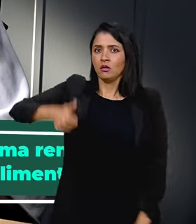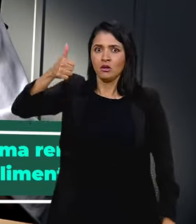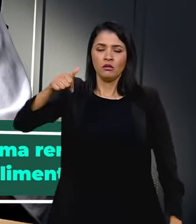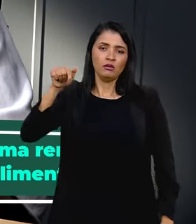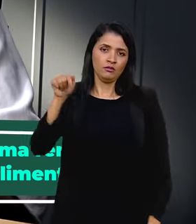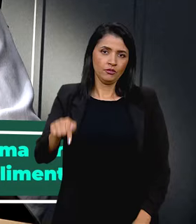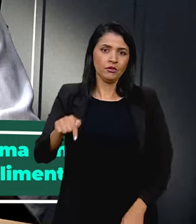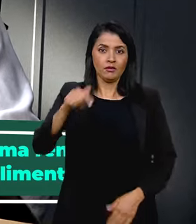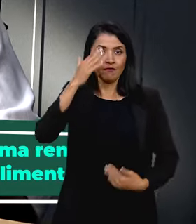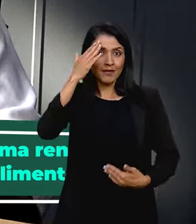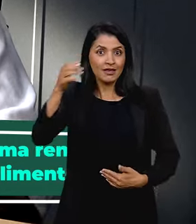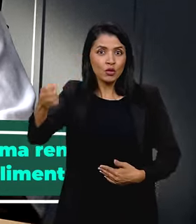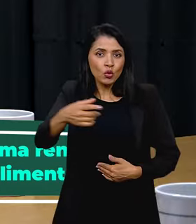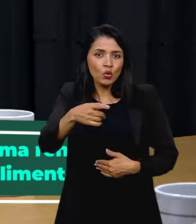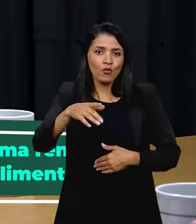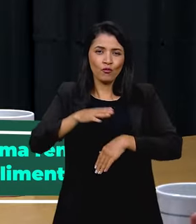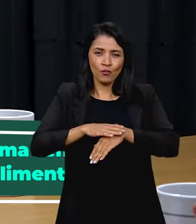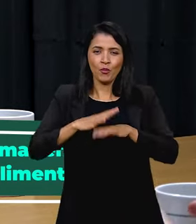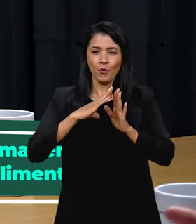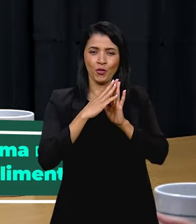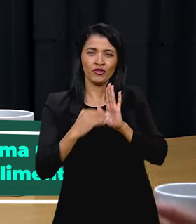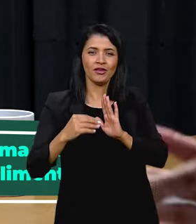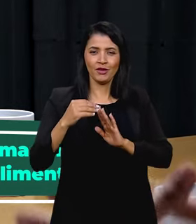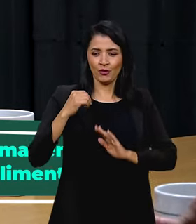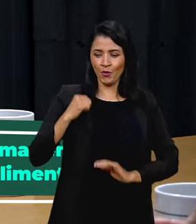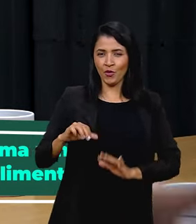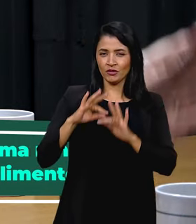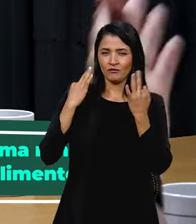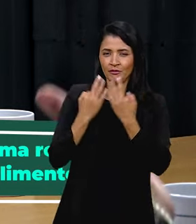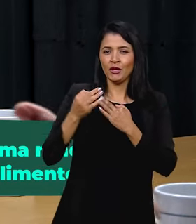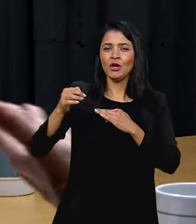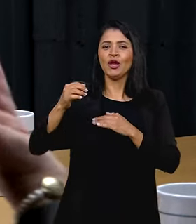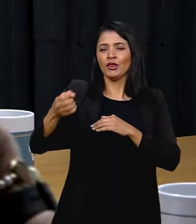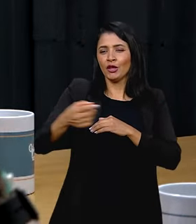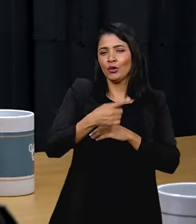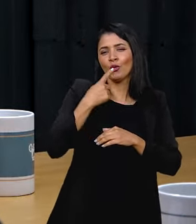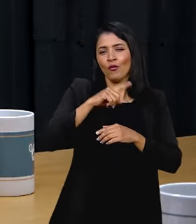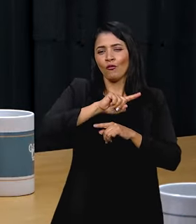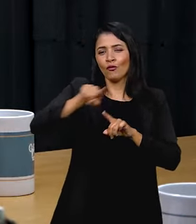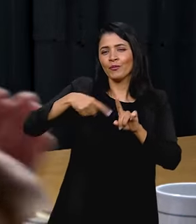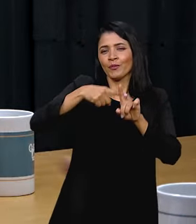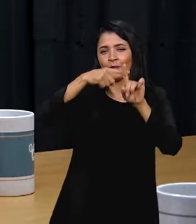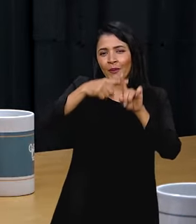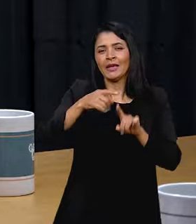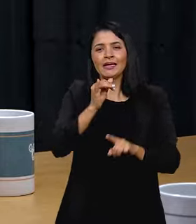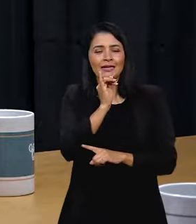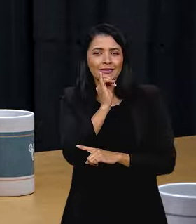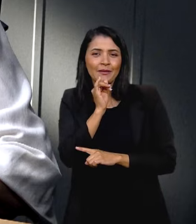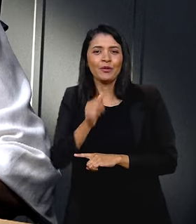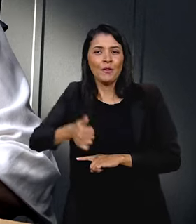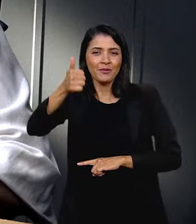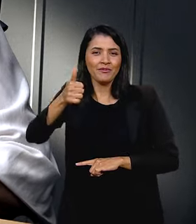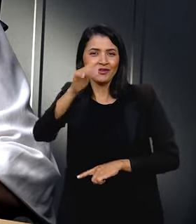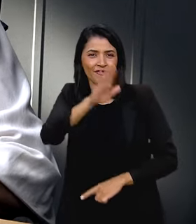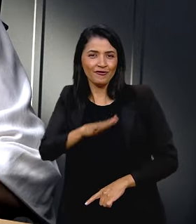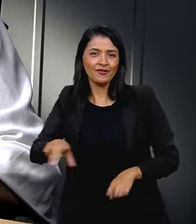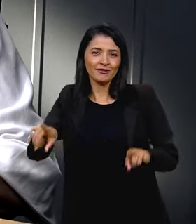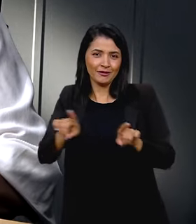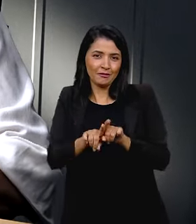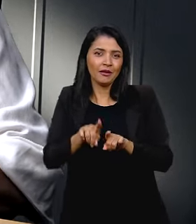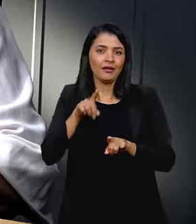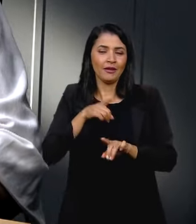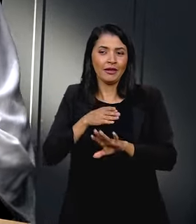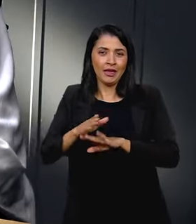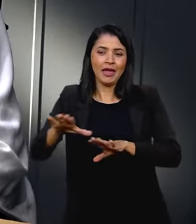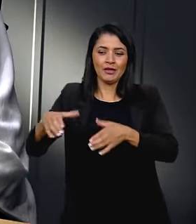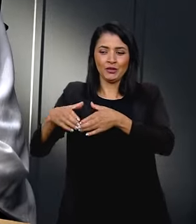Chefe e é graças a esse novo bolsa família que tem novos benefícios inclu lindo que que eu falei né que é o benefício de primeira infância